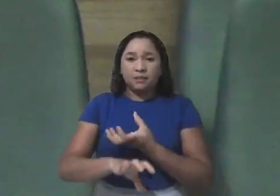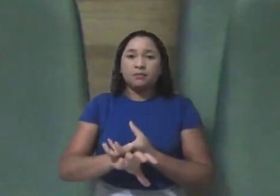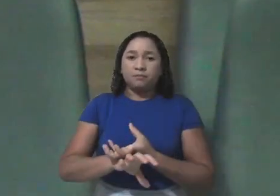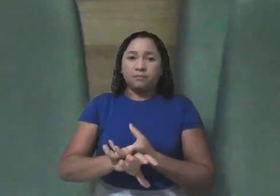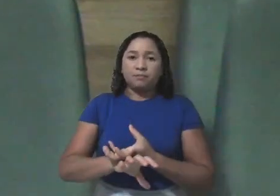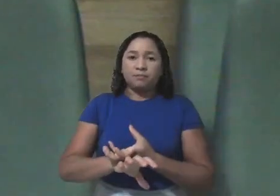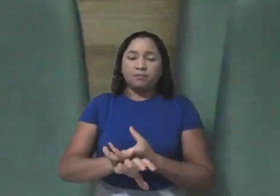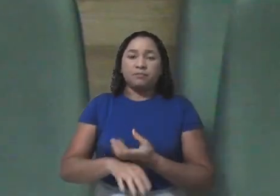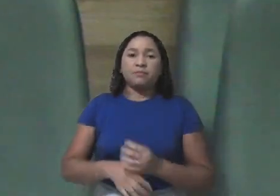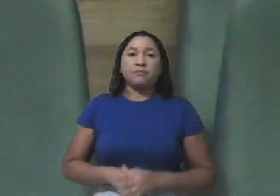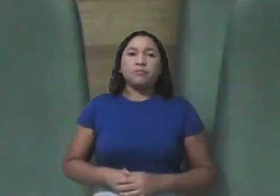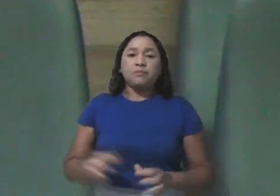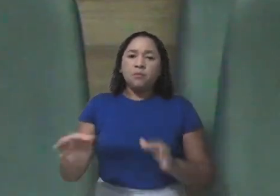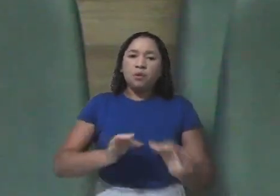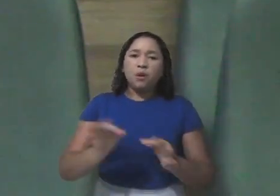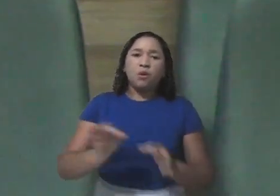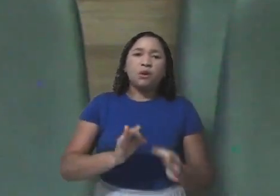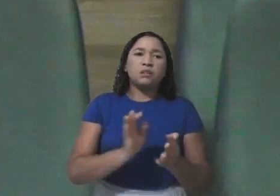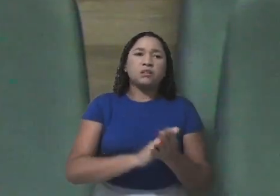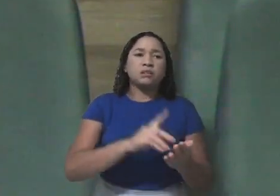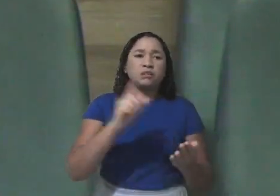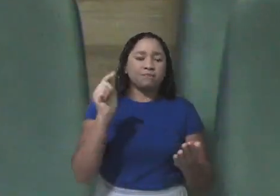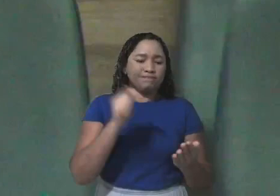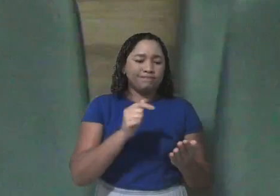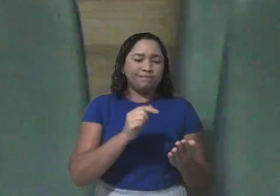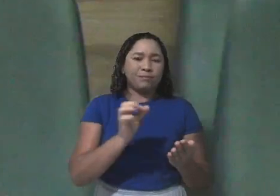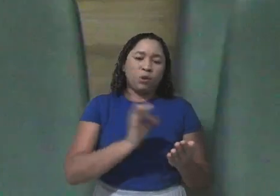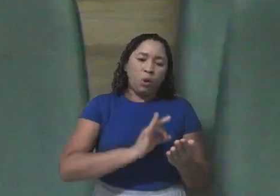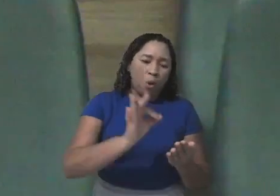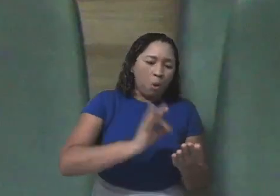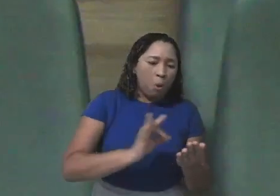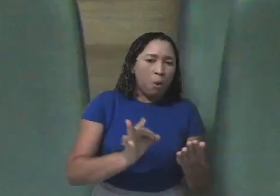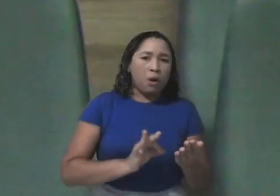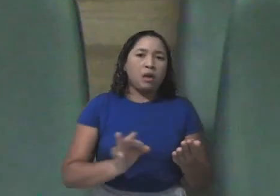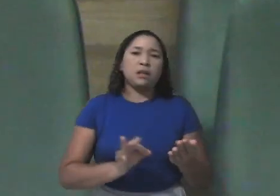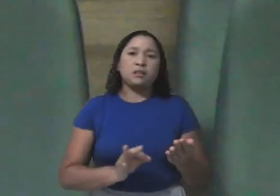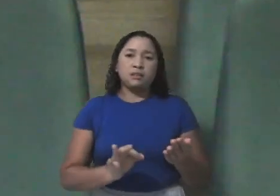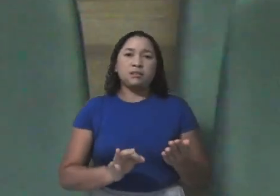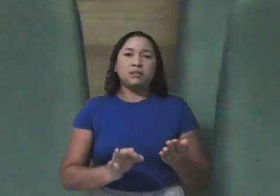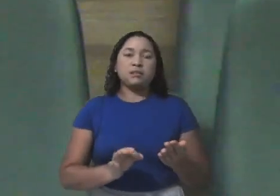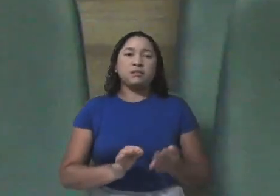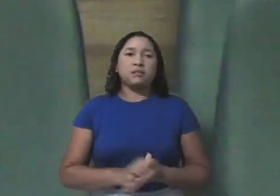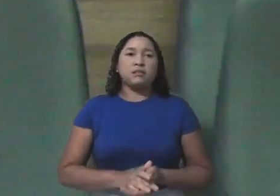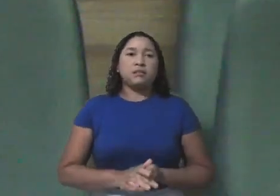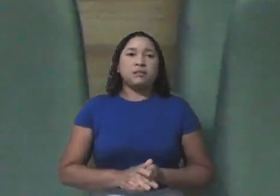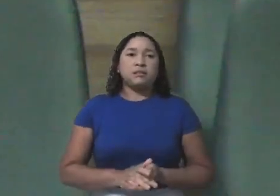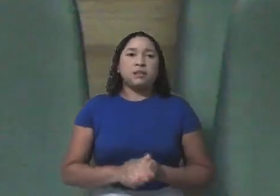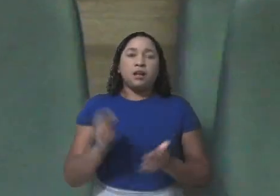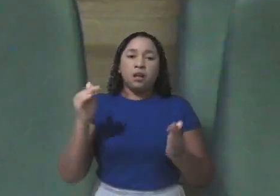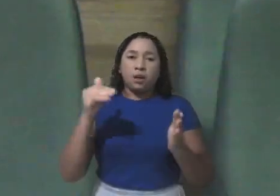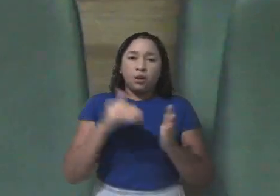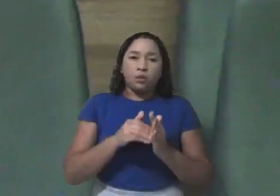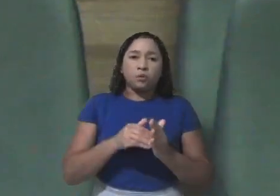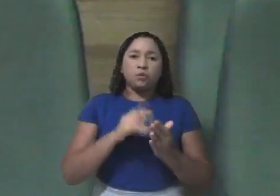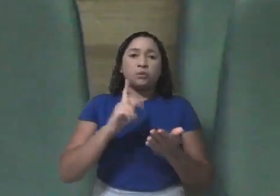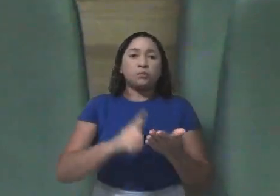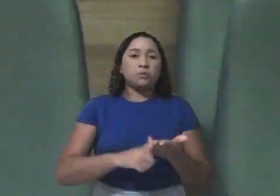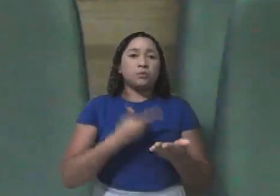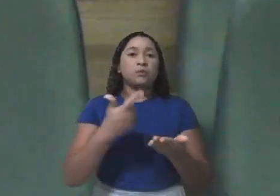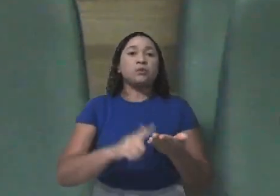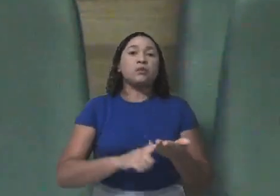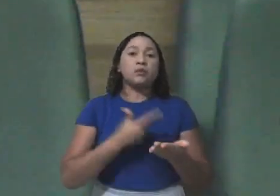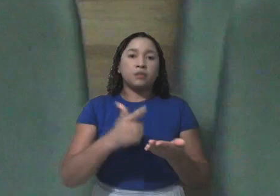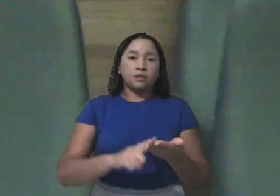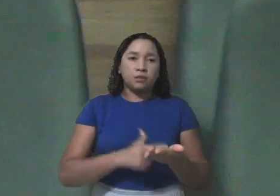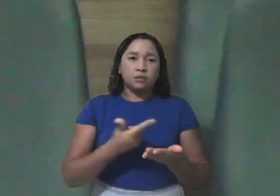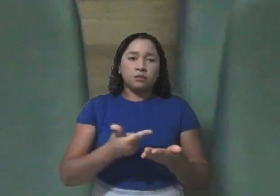na organização da Bíblia, ela é o último livro. Principalmente, né, porque são vários textos escatológicos, mas o